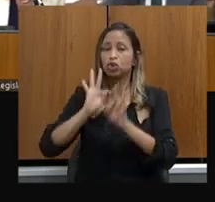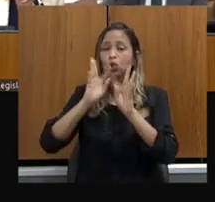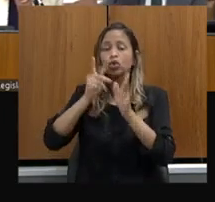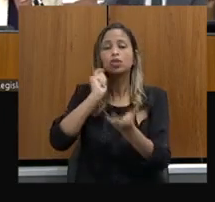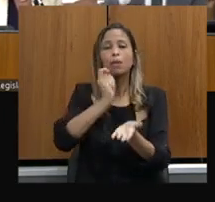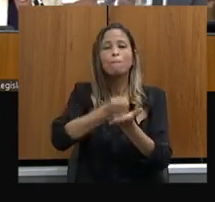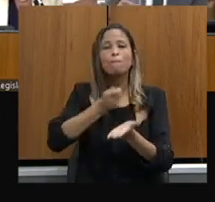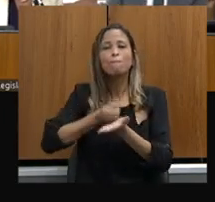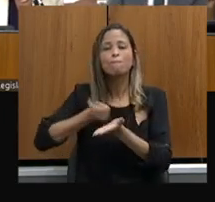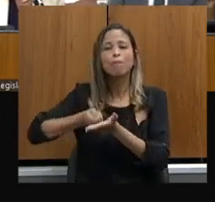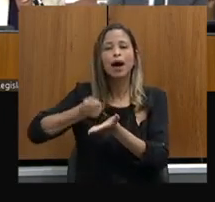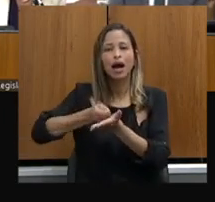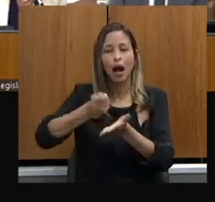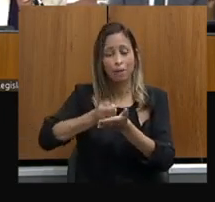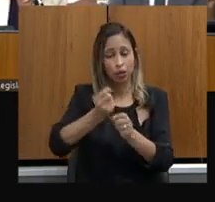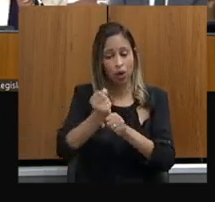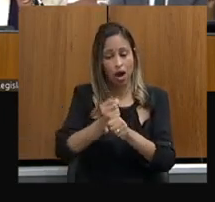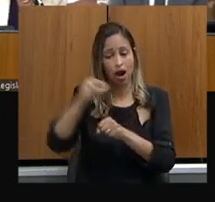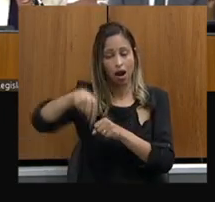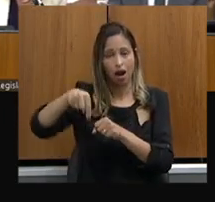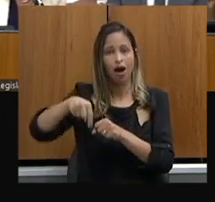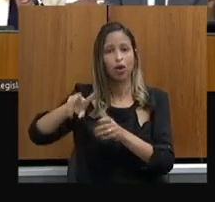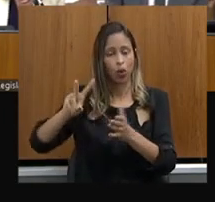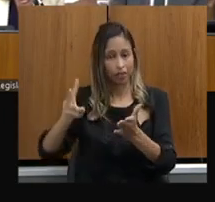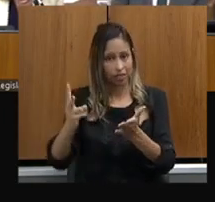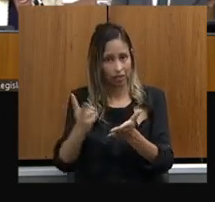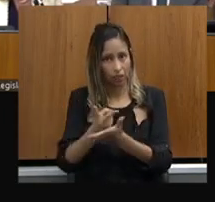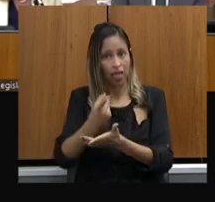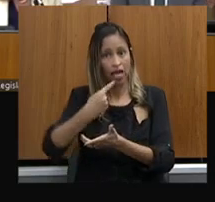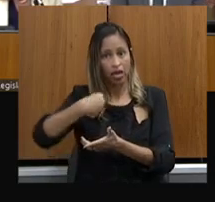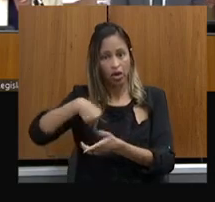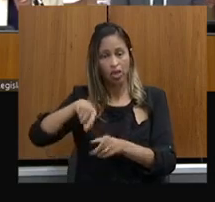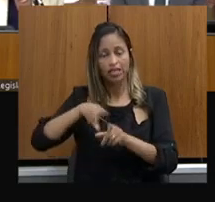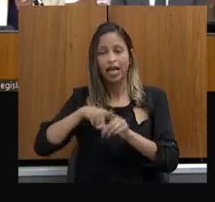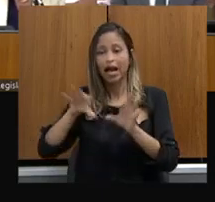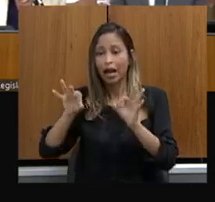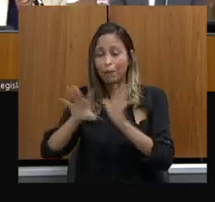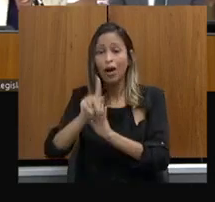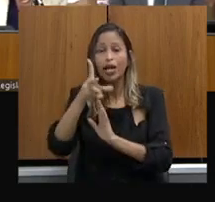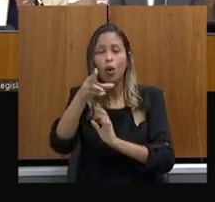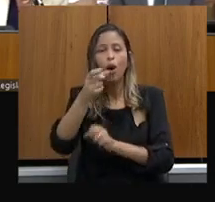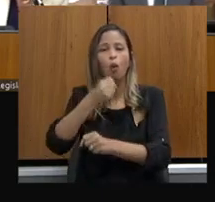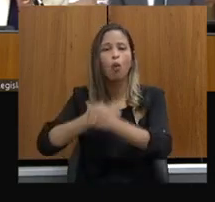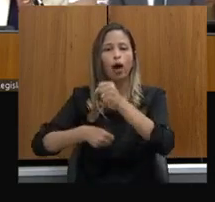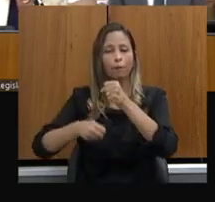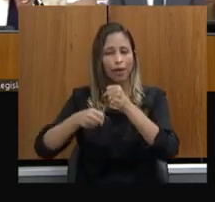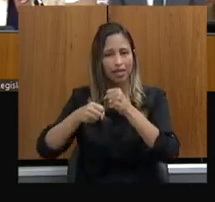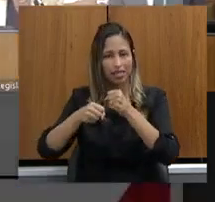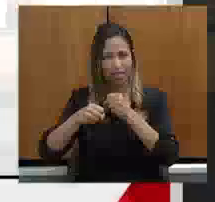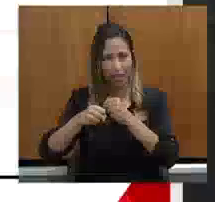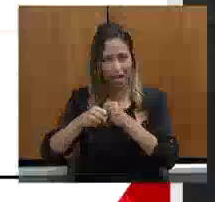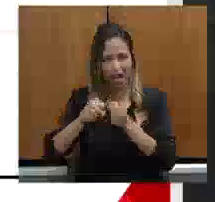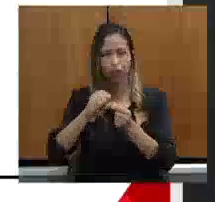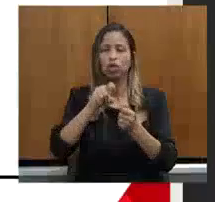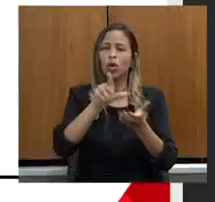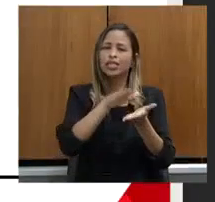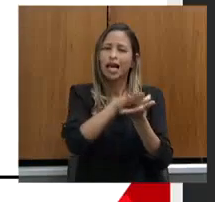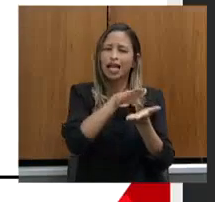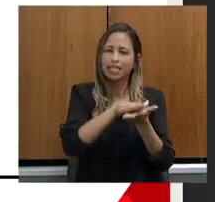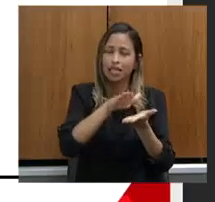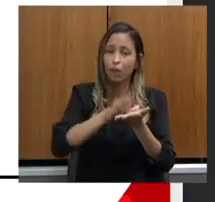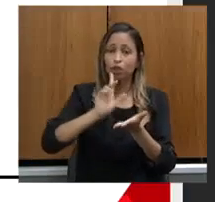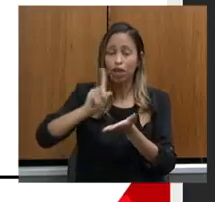os pagamentos sejam feitos ainda nesse ano tem ocorrido Então nós vamos ter assim como tivemos no ano passado um índice de despesas efetivamente